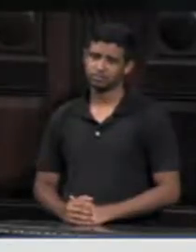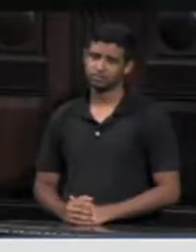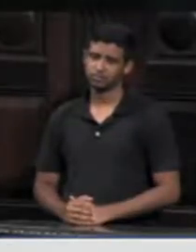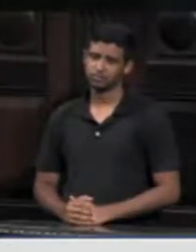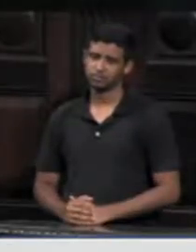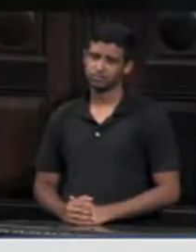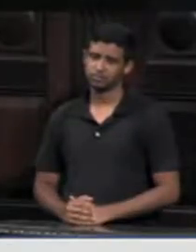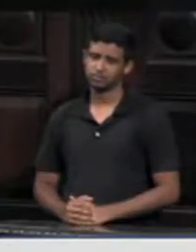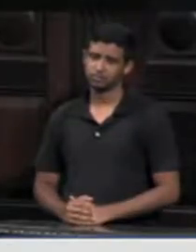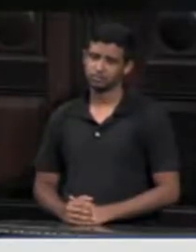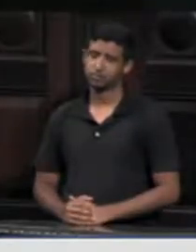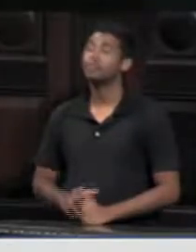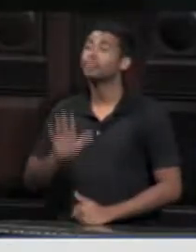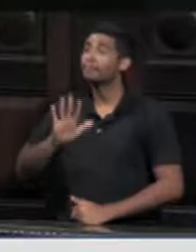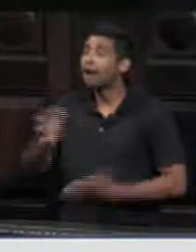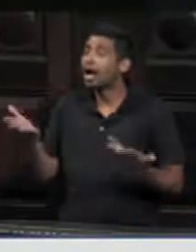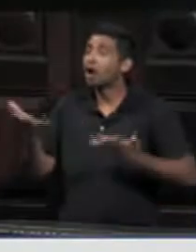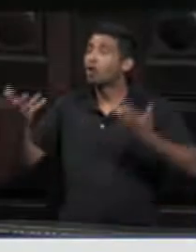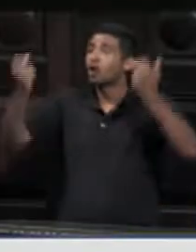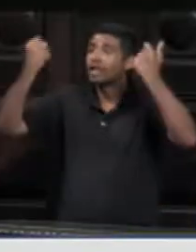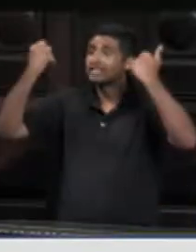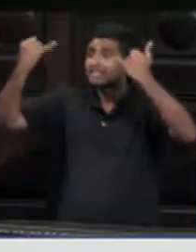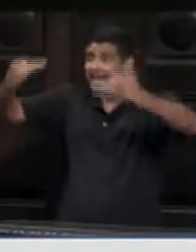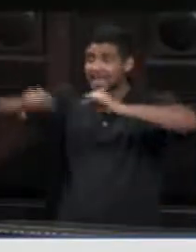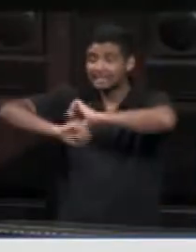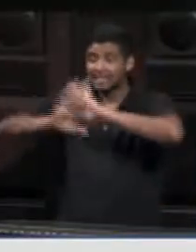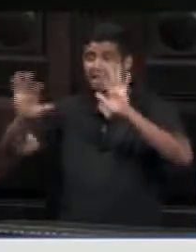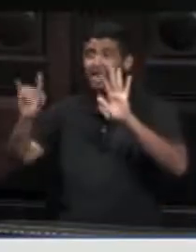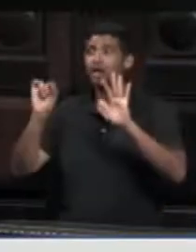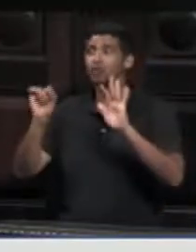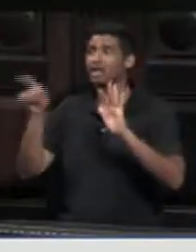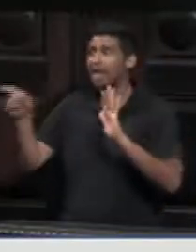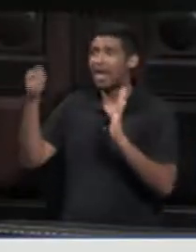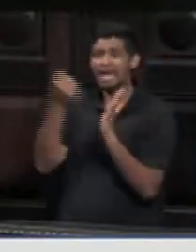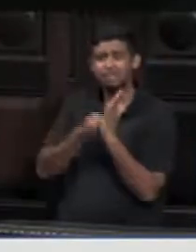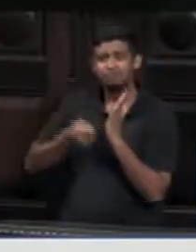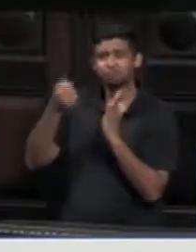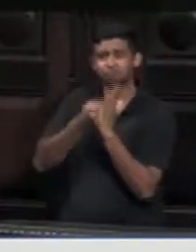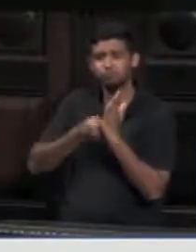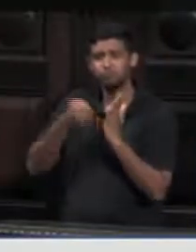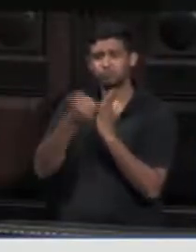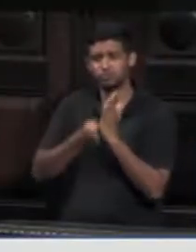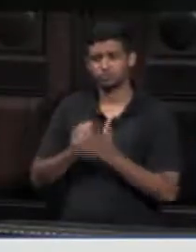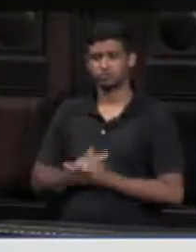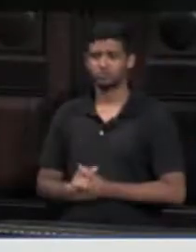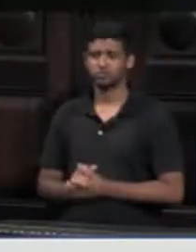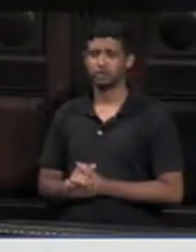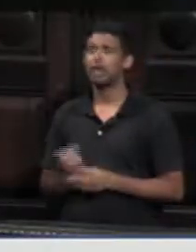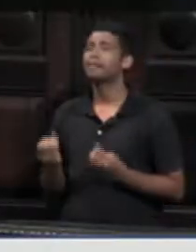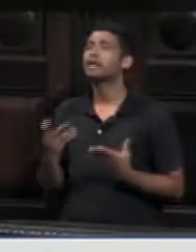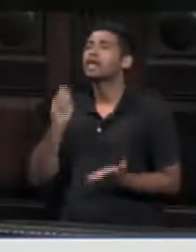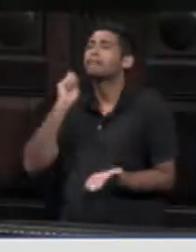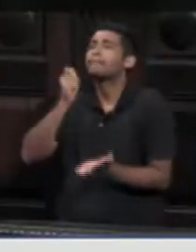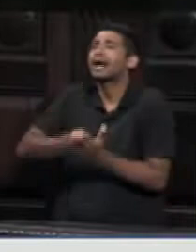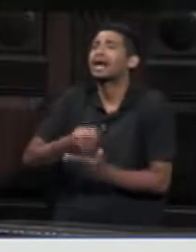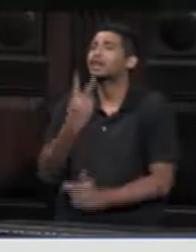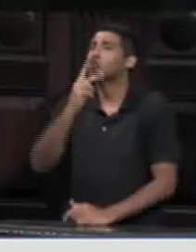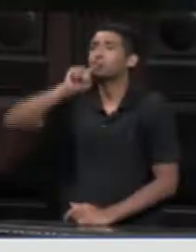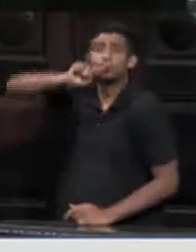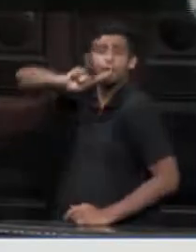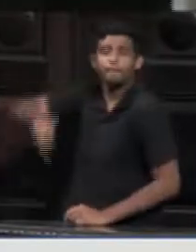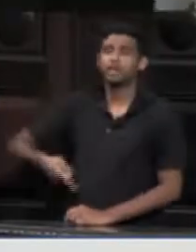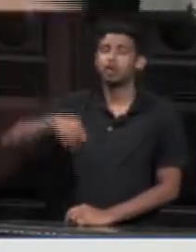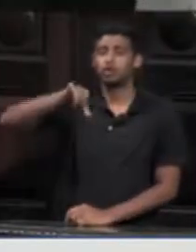Mas está esclarecido agora que a exigência para pagar os 2 bilhões e